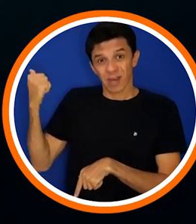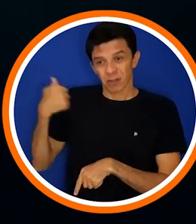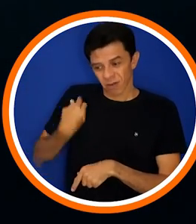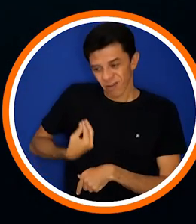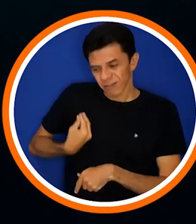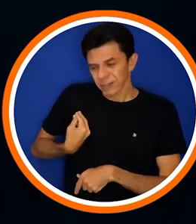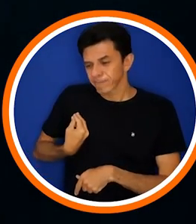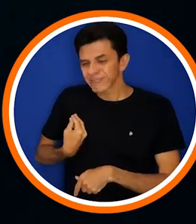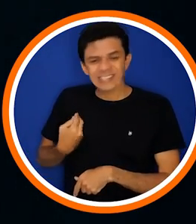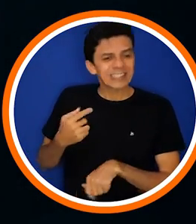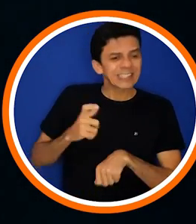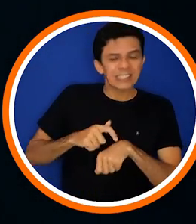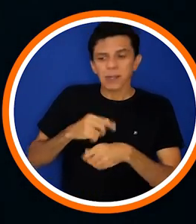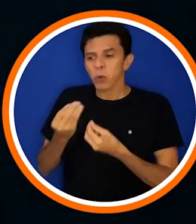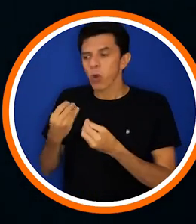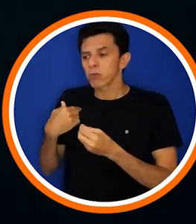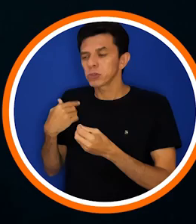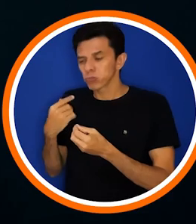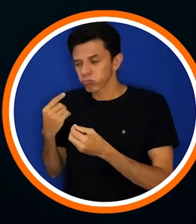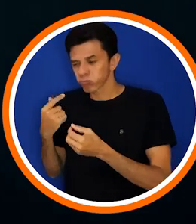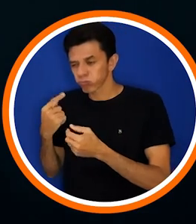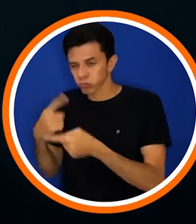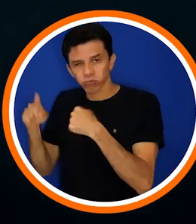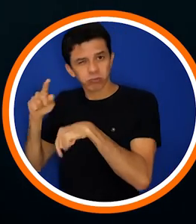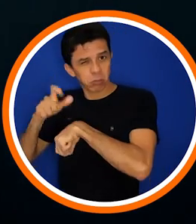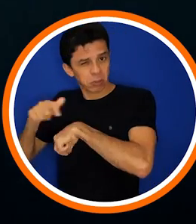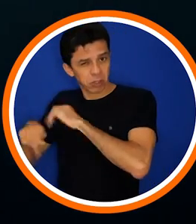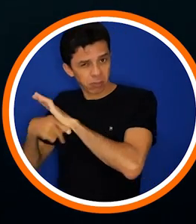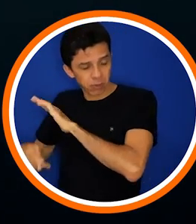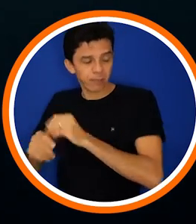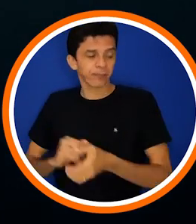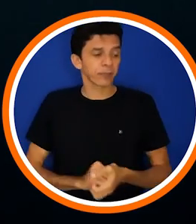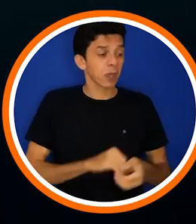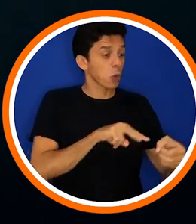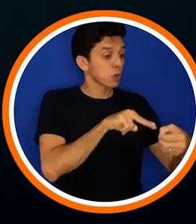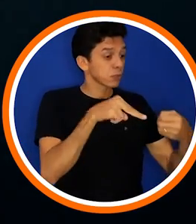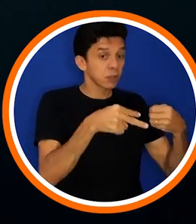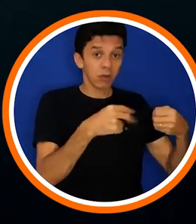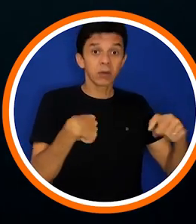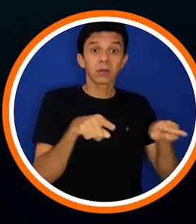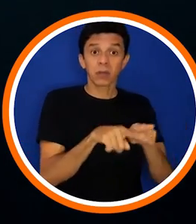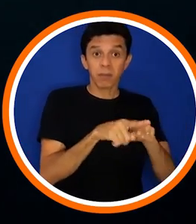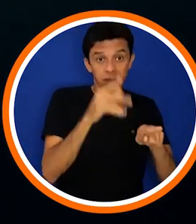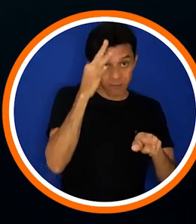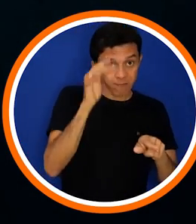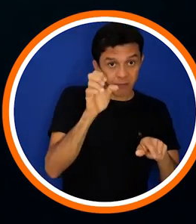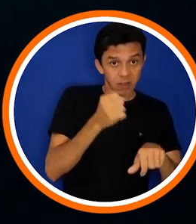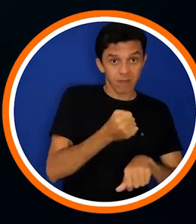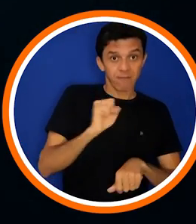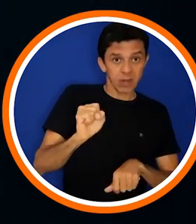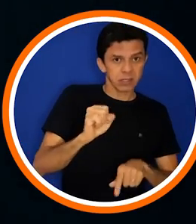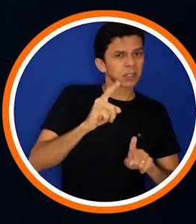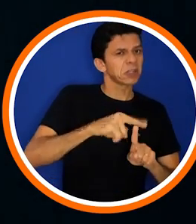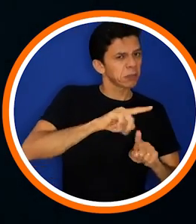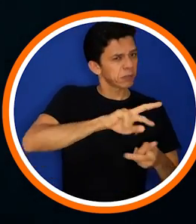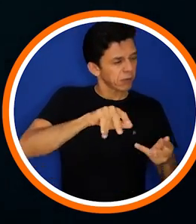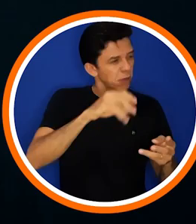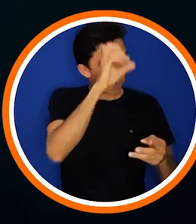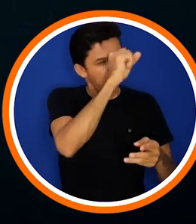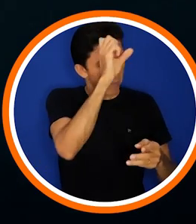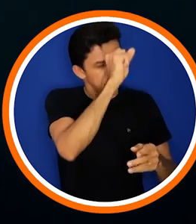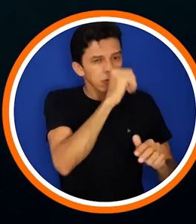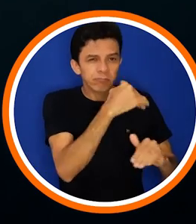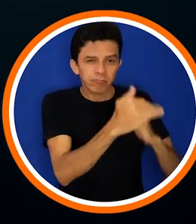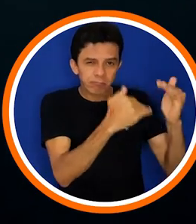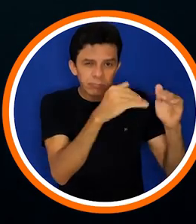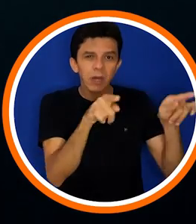chamado, para quem quer investir seu tempo em desenvolver seu chamado como cristão. Cosmovisão e Apologética, para quem deseja aprender sobre os tipos